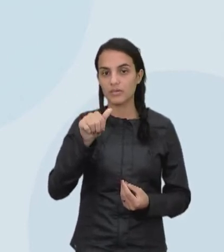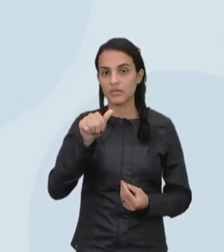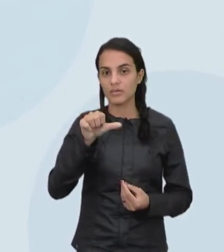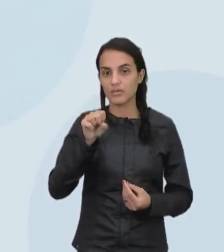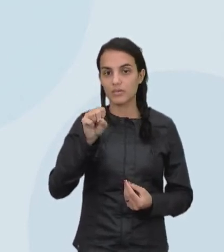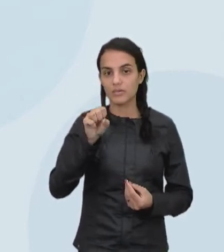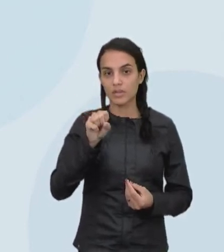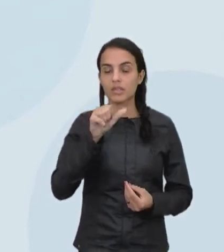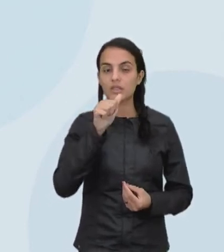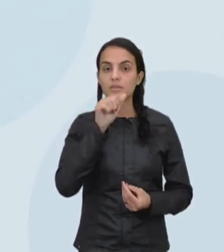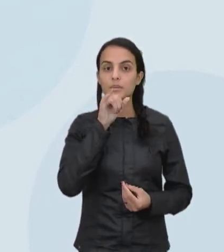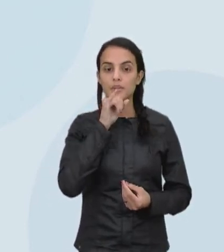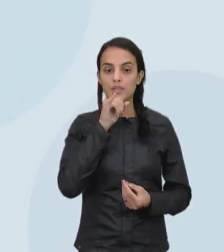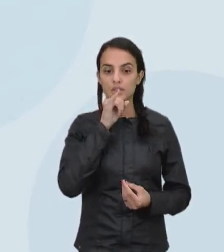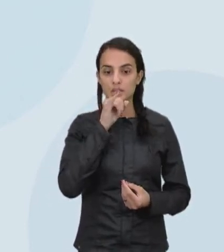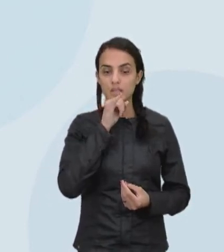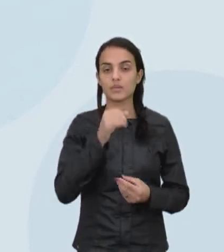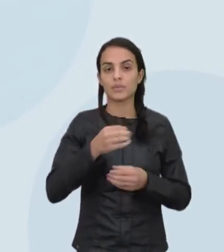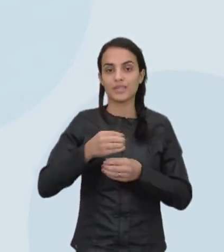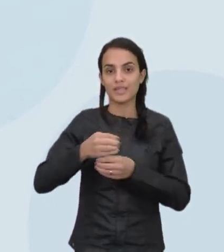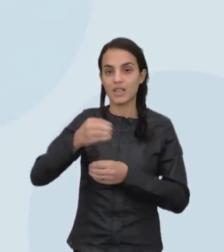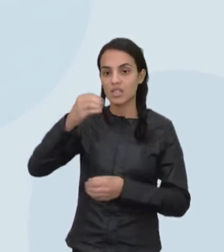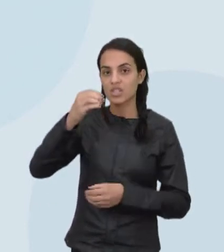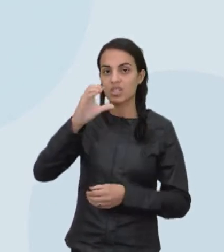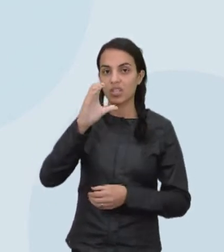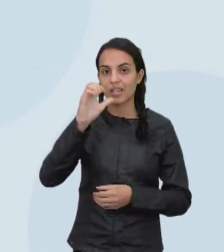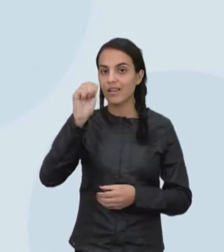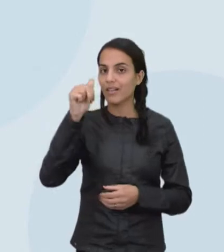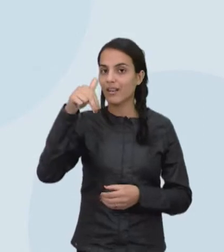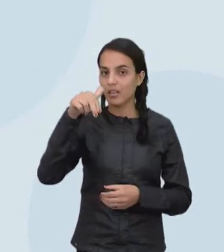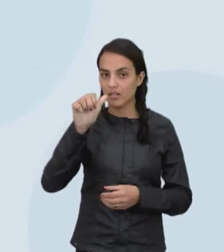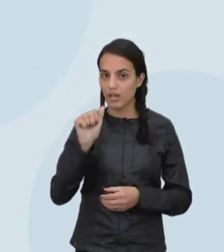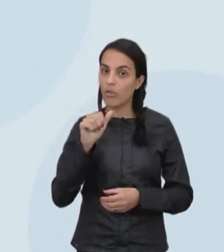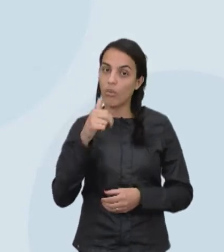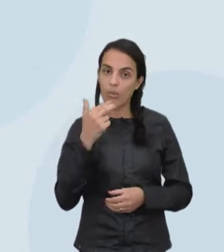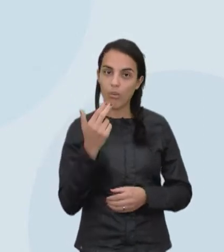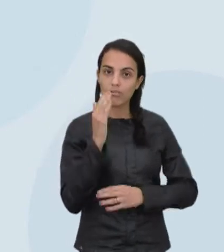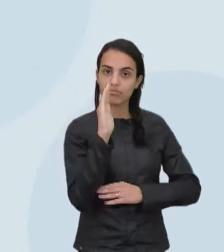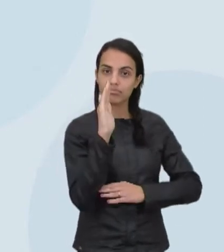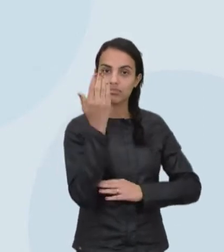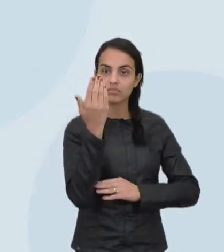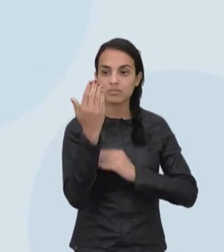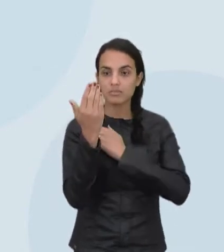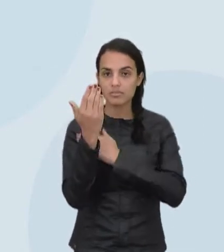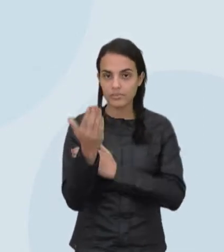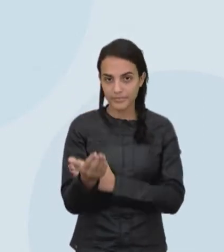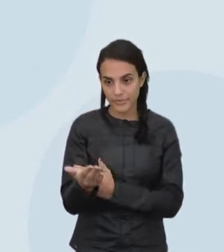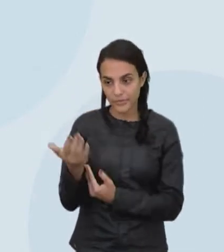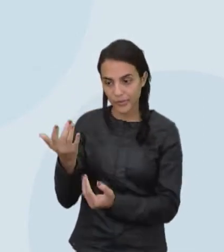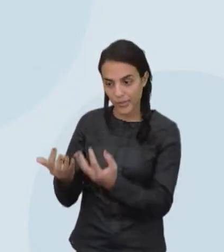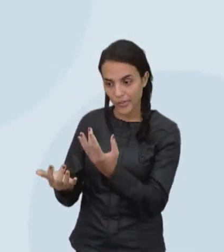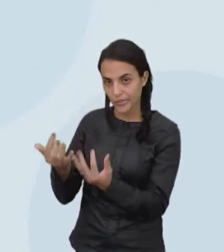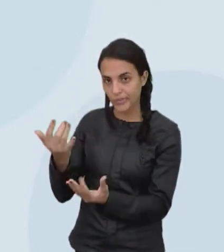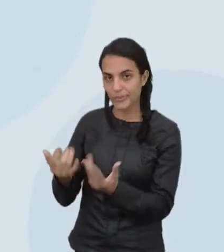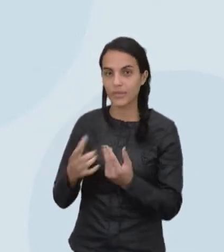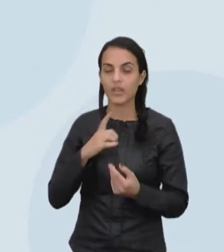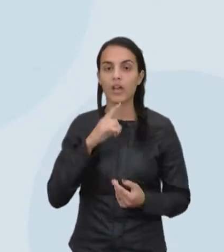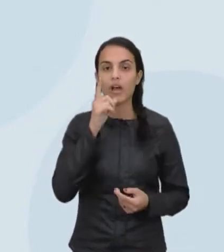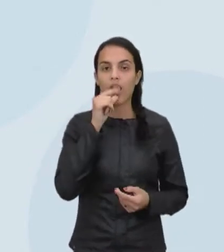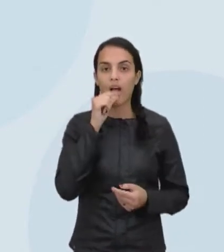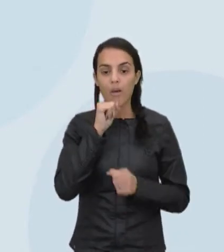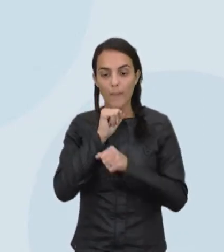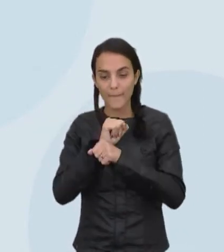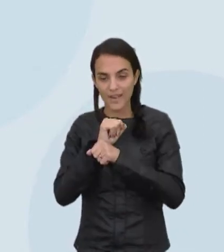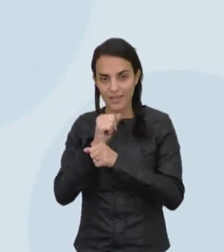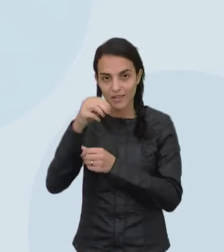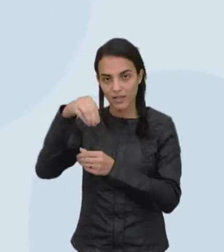biomassa, por exemplo, o bagaço de cana ou a lenha numa caldeira. Caldeira é um lugar onde tem uma água presa, né? E essa